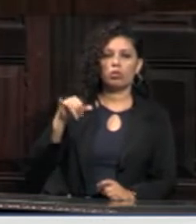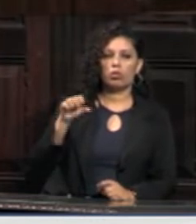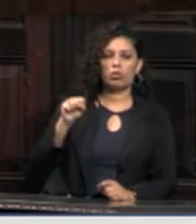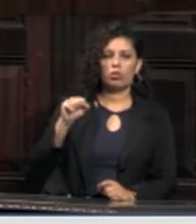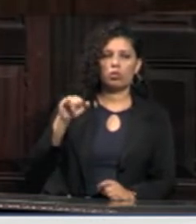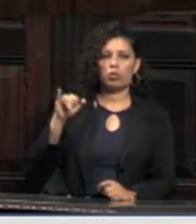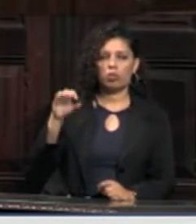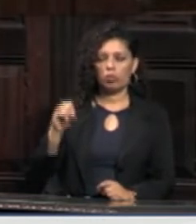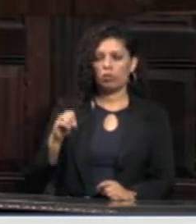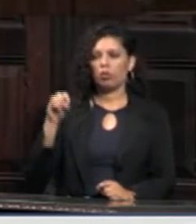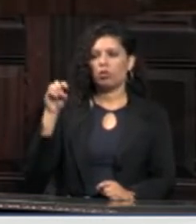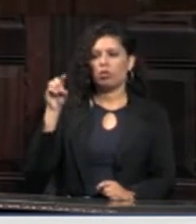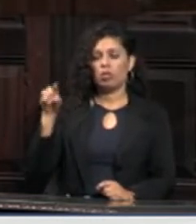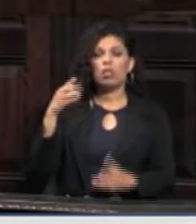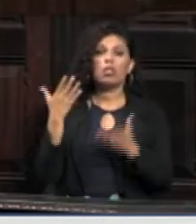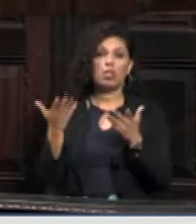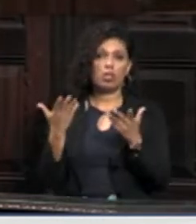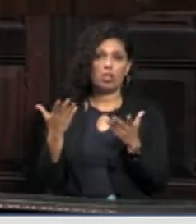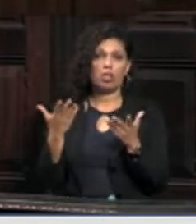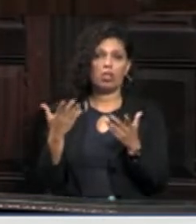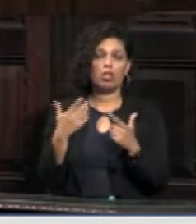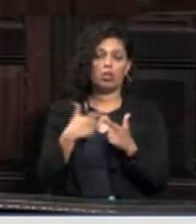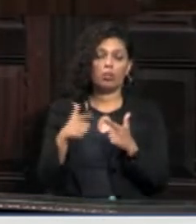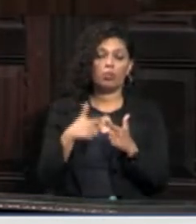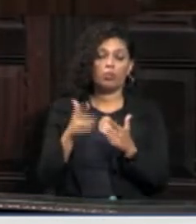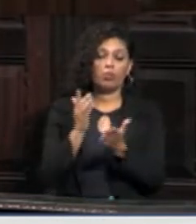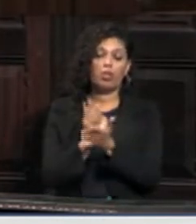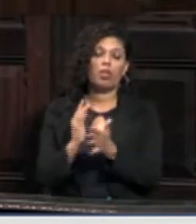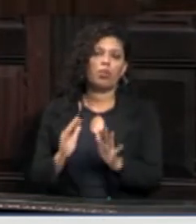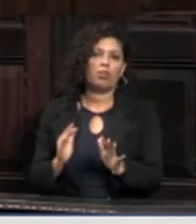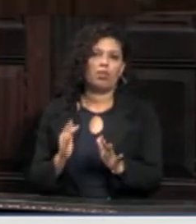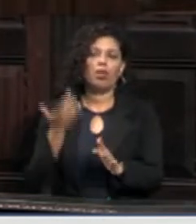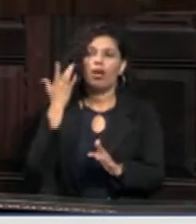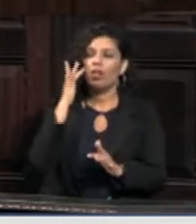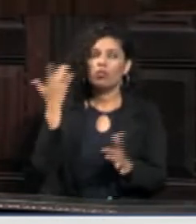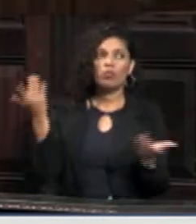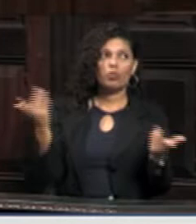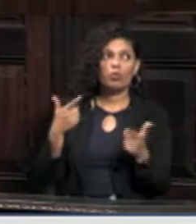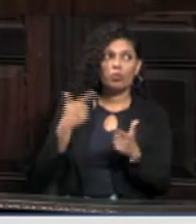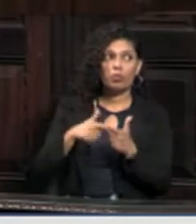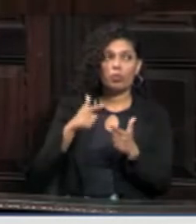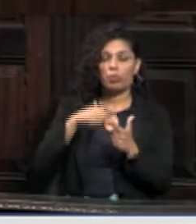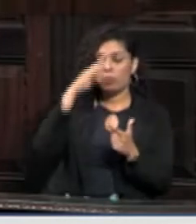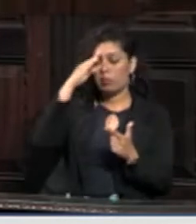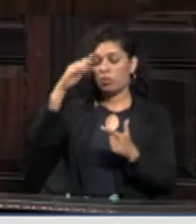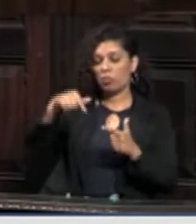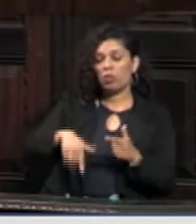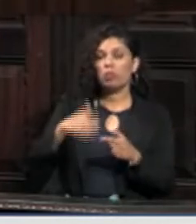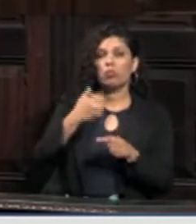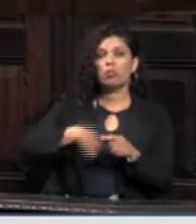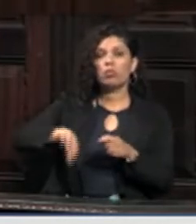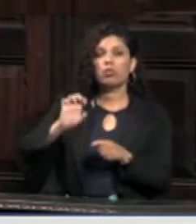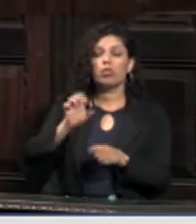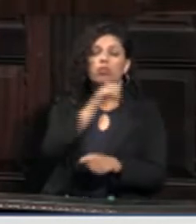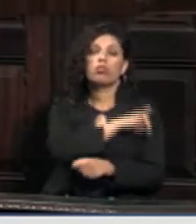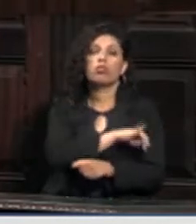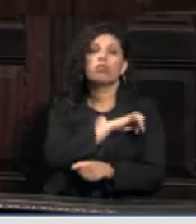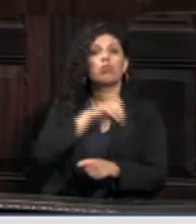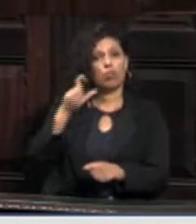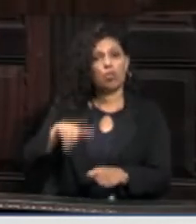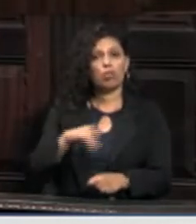para o assunto que, de repente, é o que mais agride a população do Estado do Rio de Janeiro no momento, que é